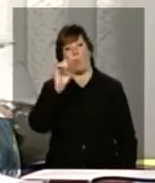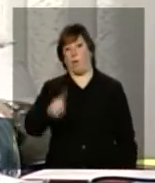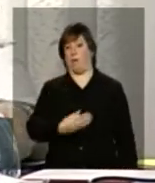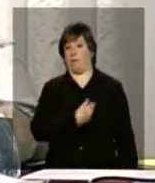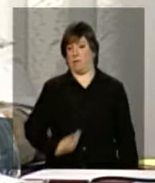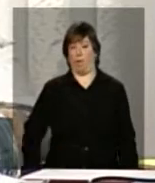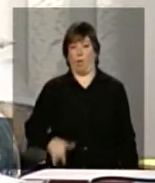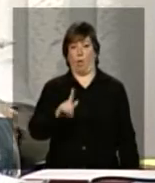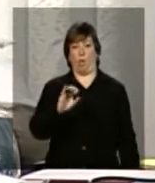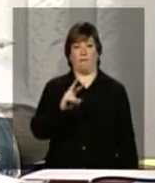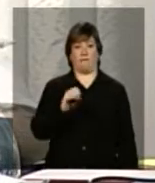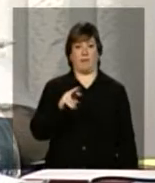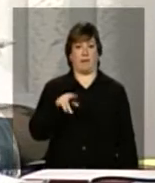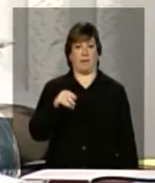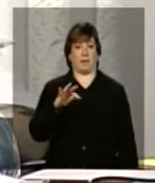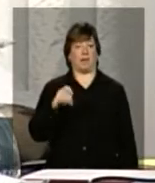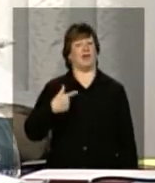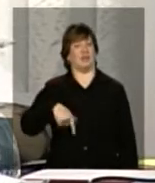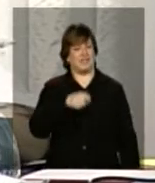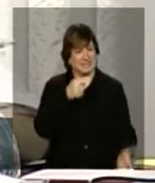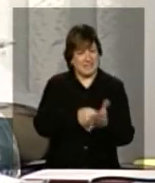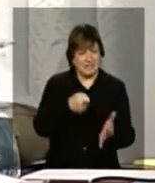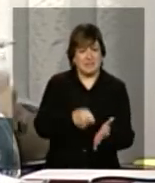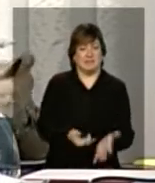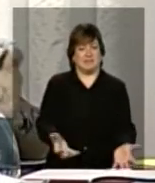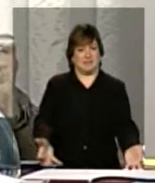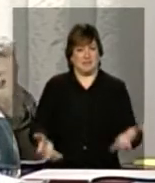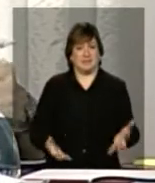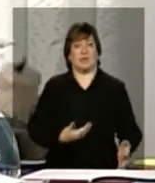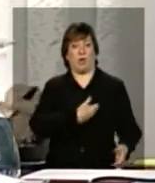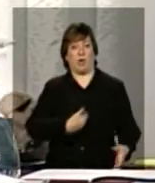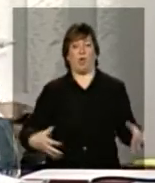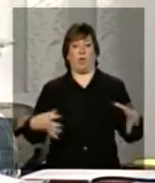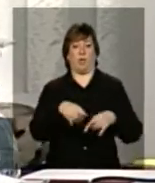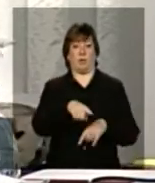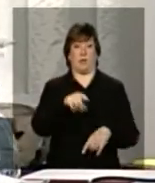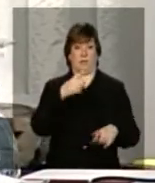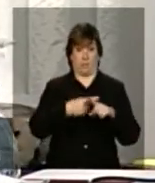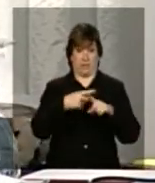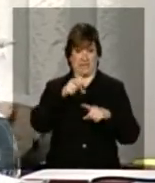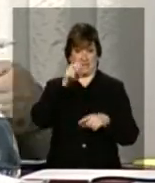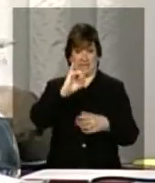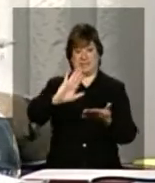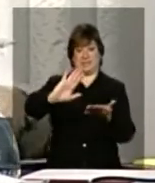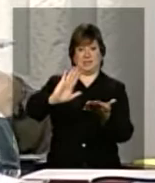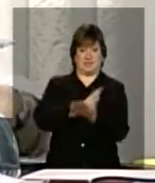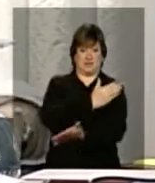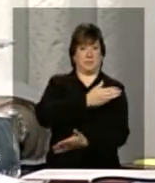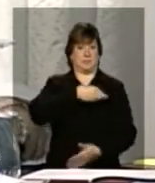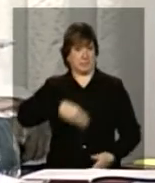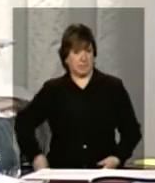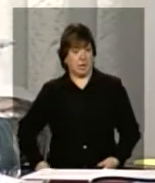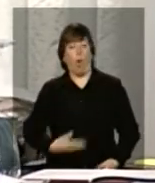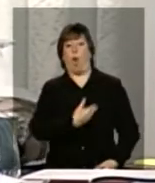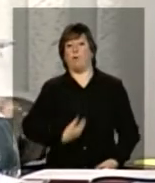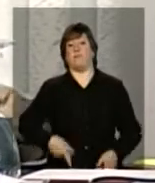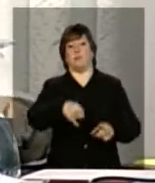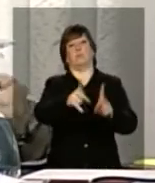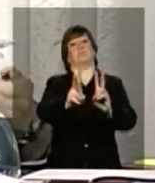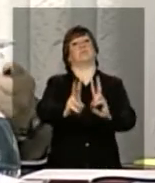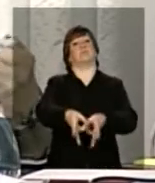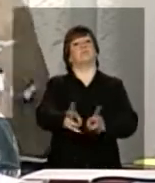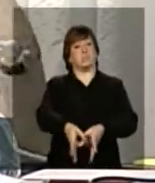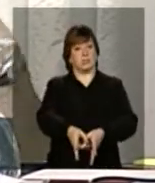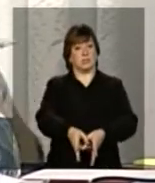Nós insistimos que fosse governamental, porque, se sai a ministra, o governo permanece.